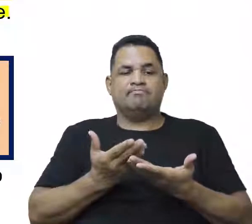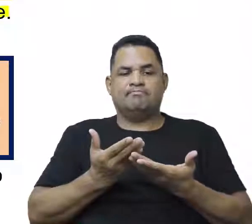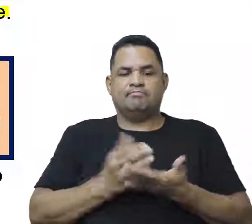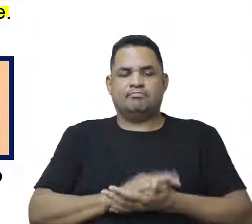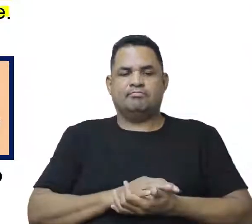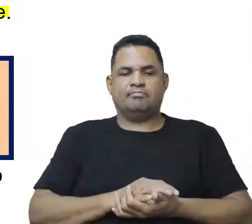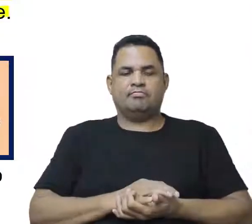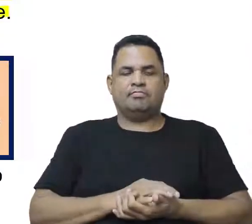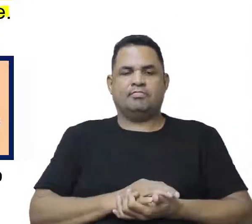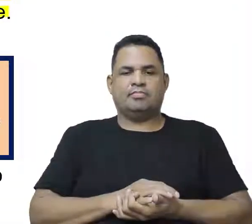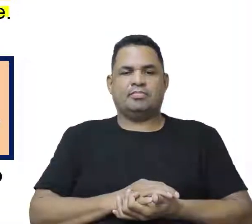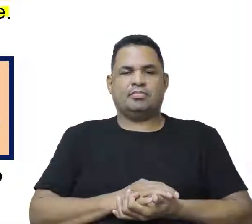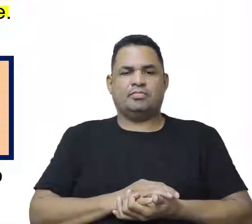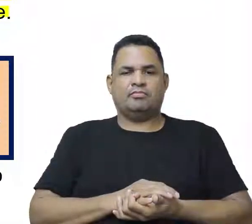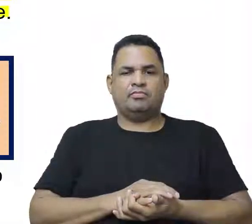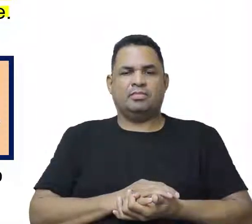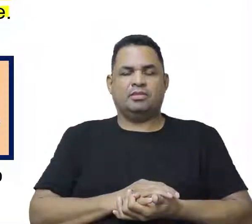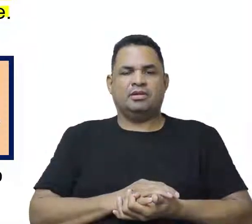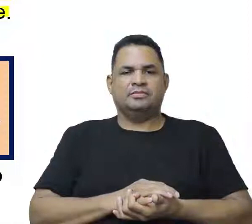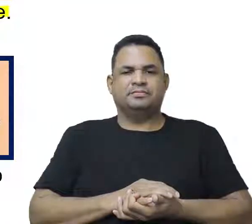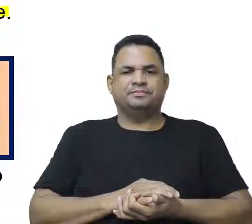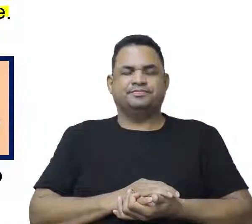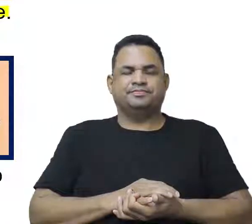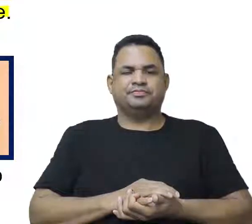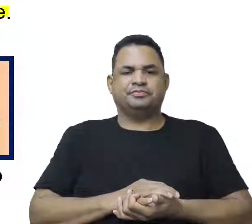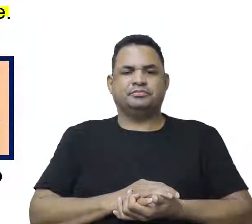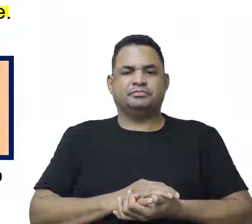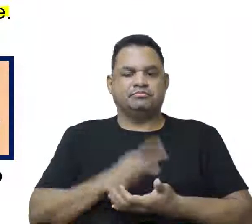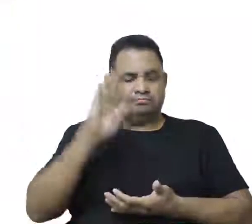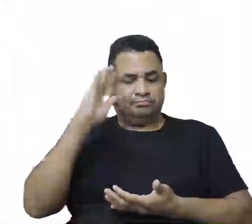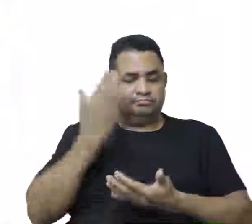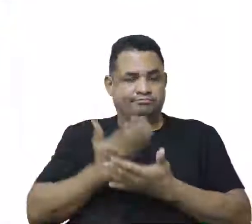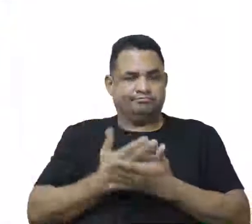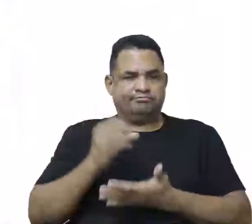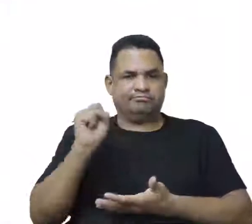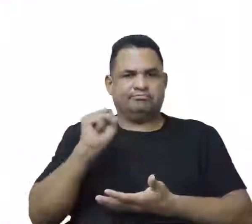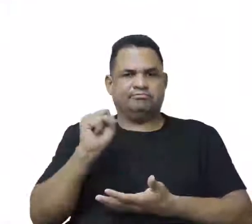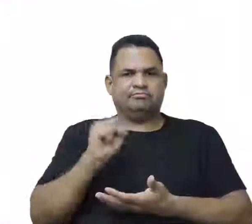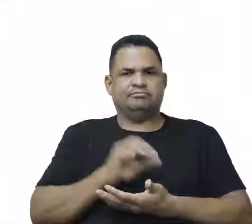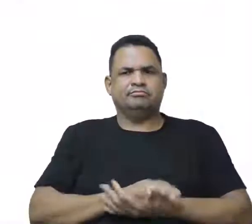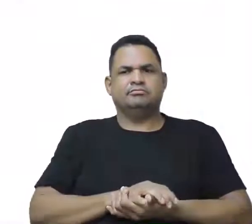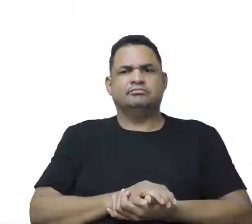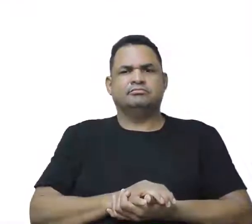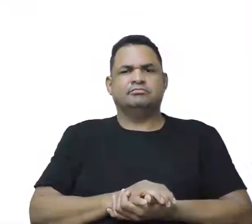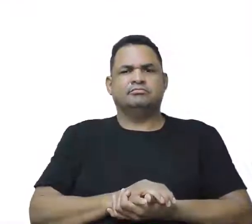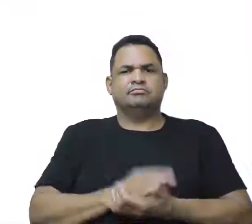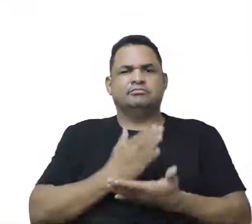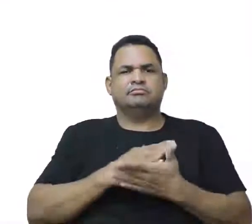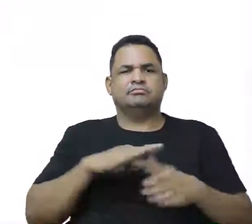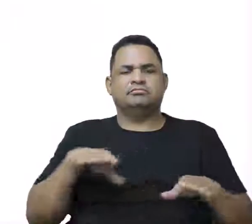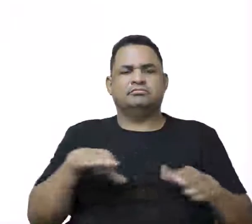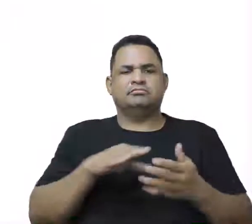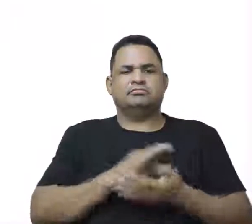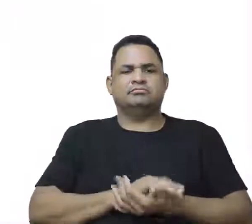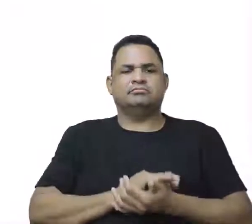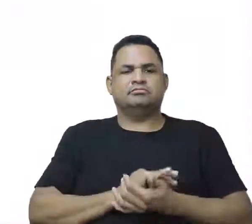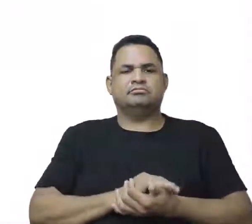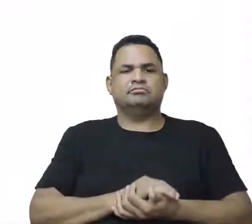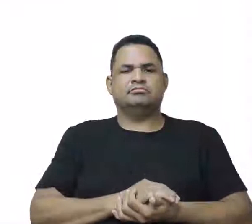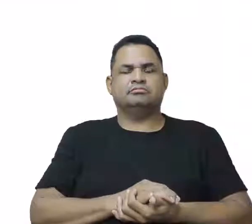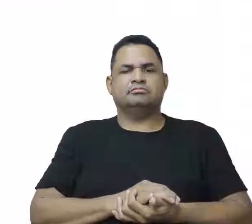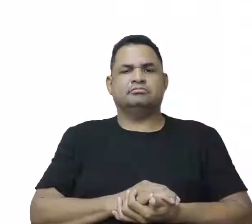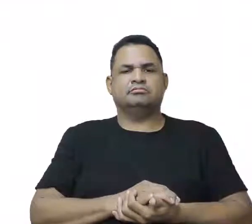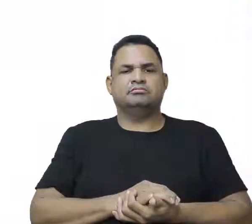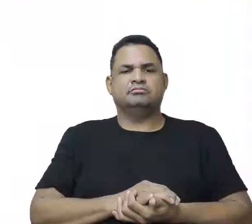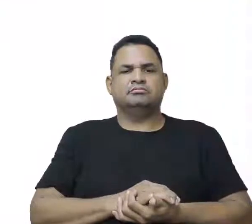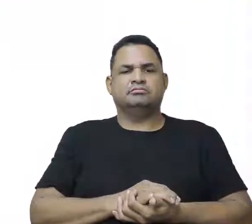claro isso, né? Ficou, né, professora? Acredito que sim, prof. Vamos para a última, porque o nosso tempo já está acabando. Então